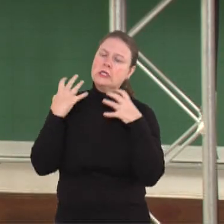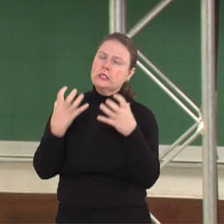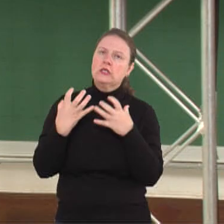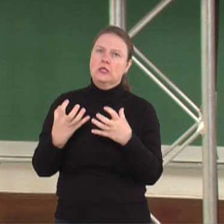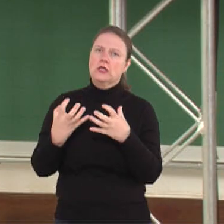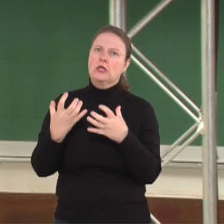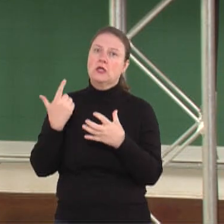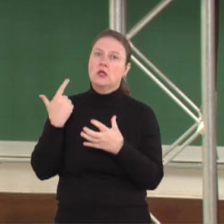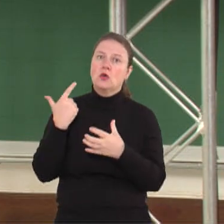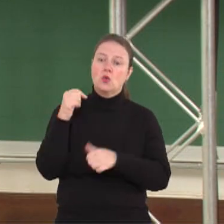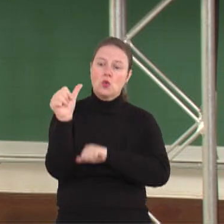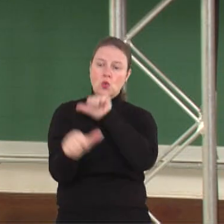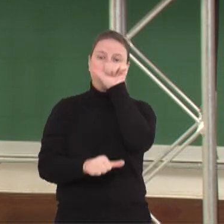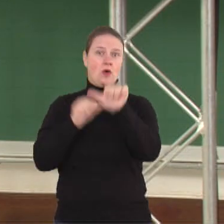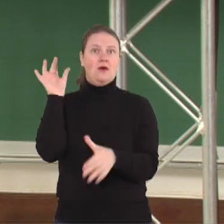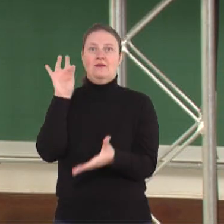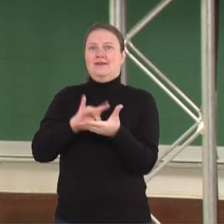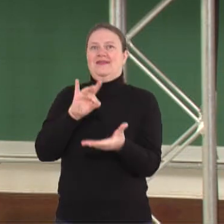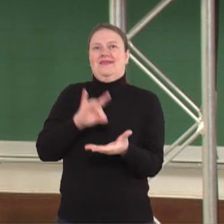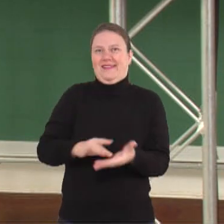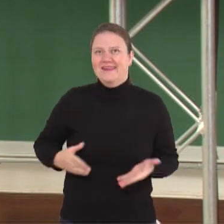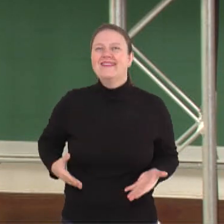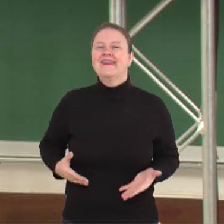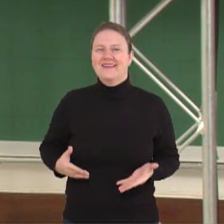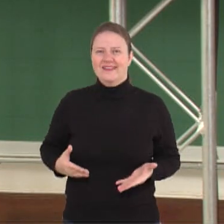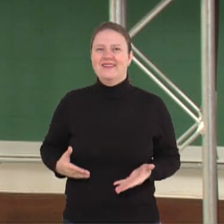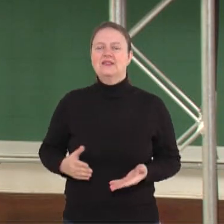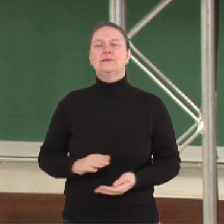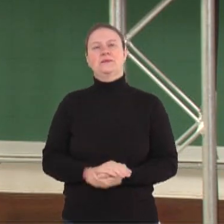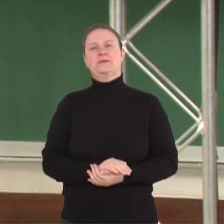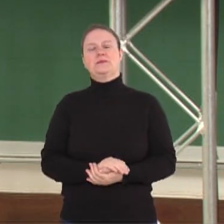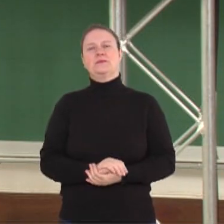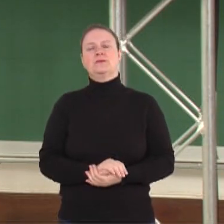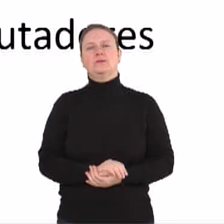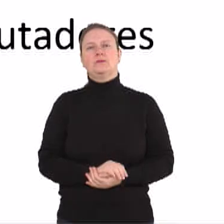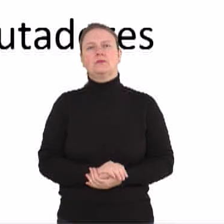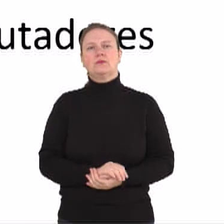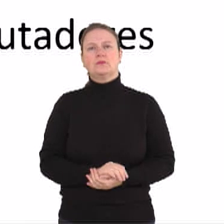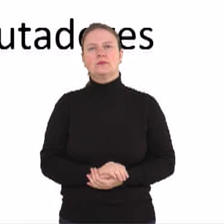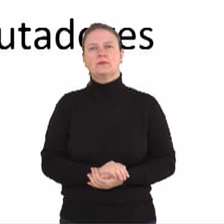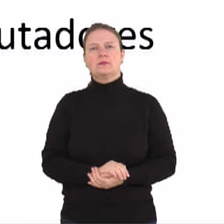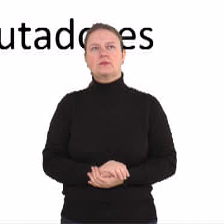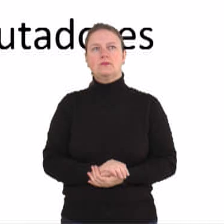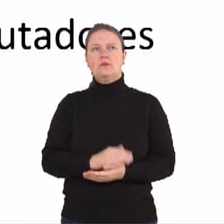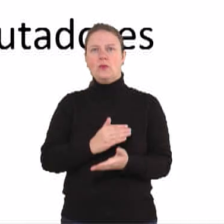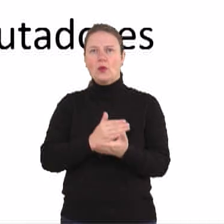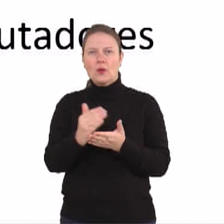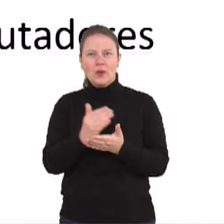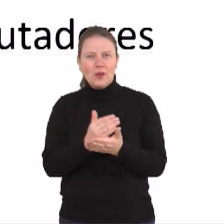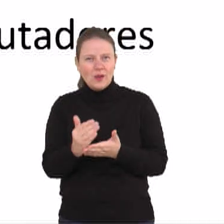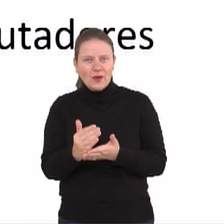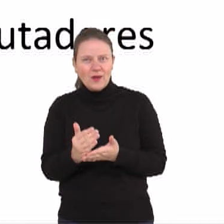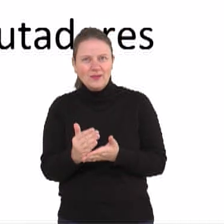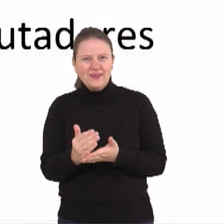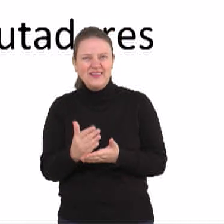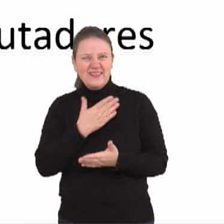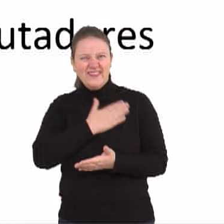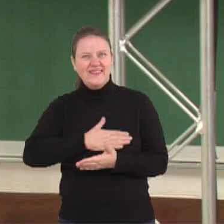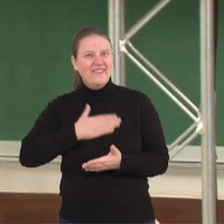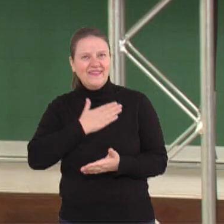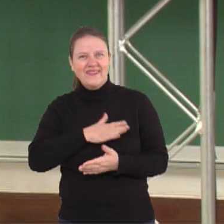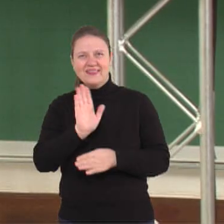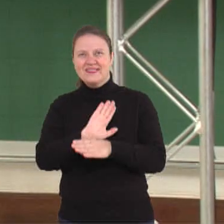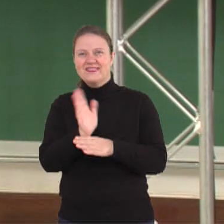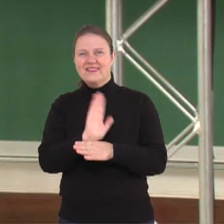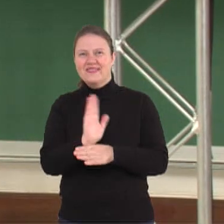é um filme bacana para você assistir, se você não assistiu ainda, tá? A gente começa, eu já estou dando a minha opinião sobre o filme, né? Então veja que